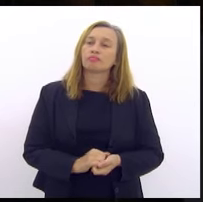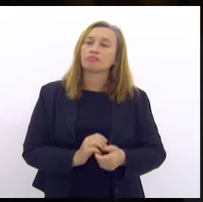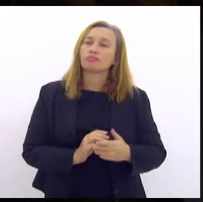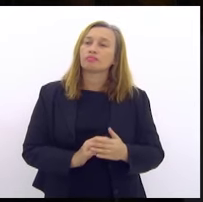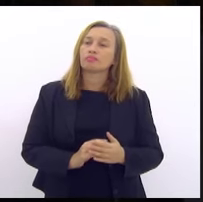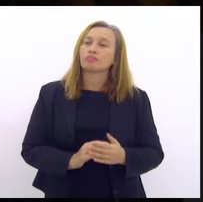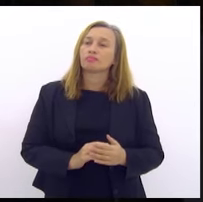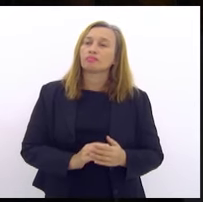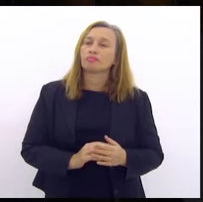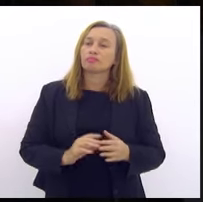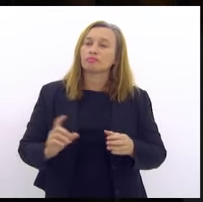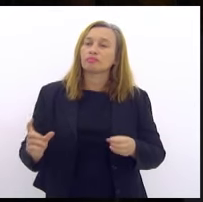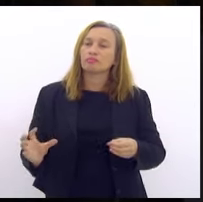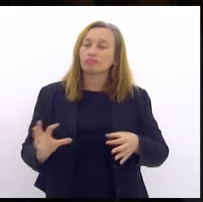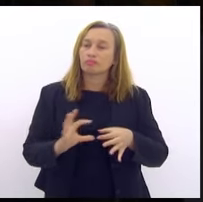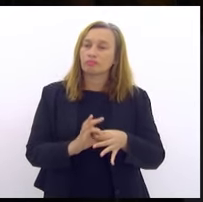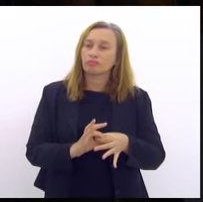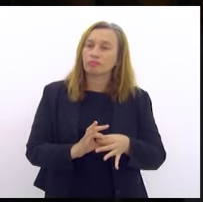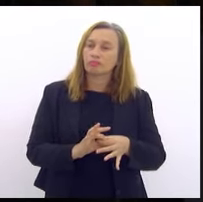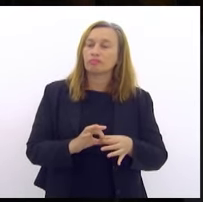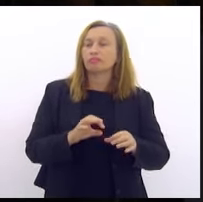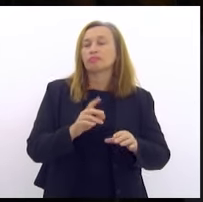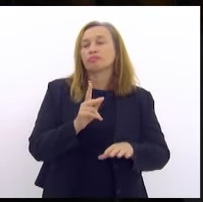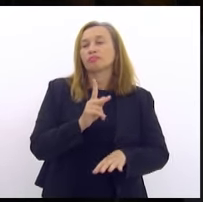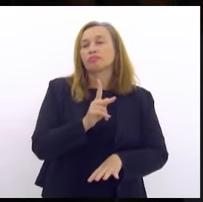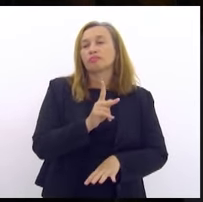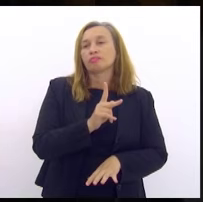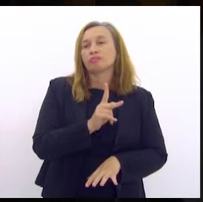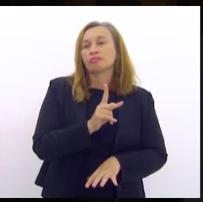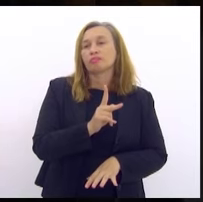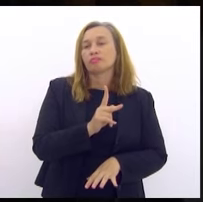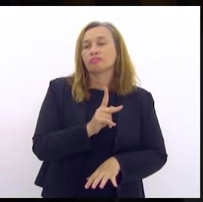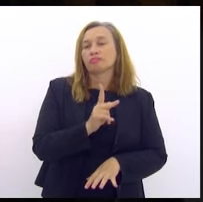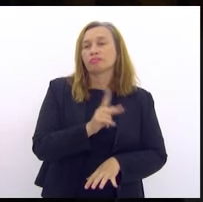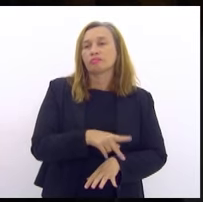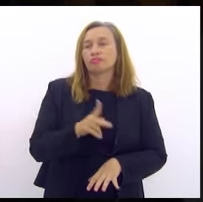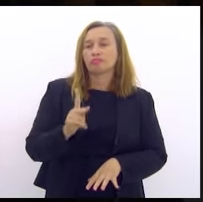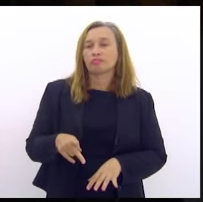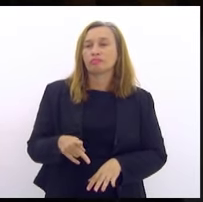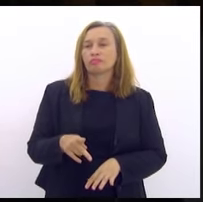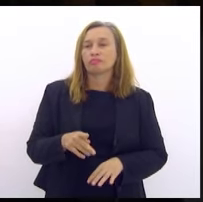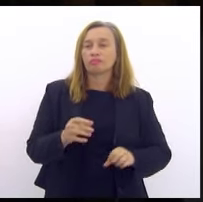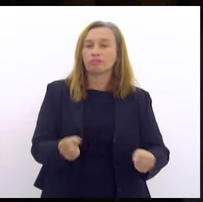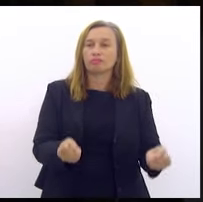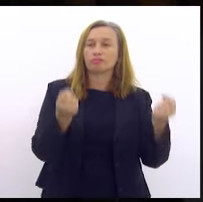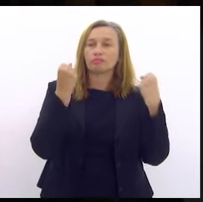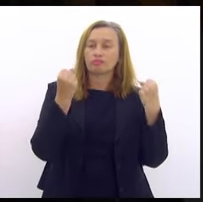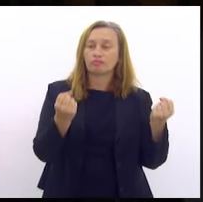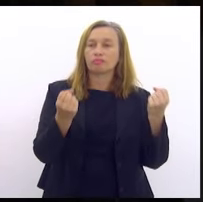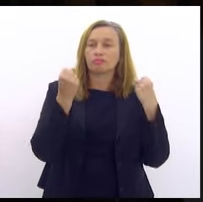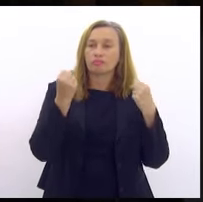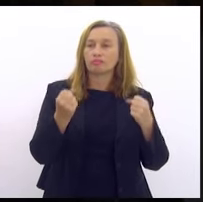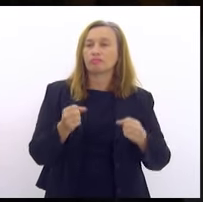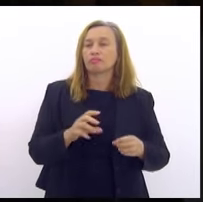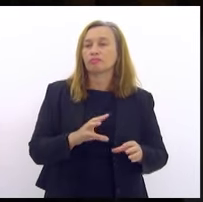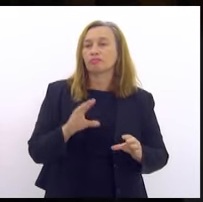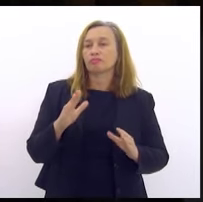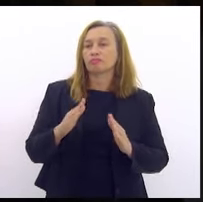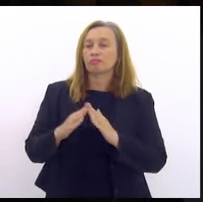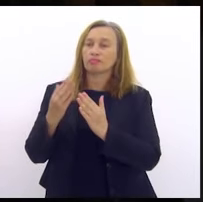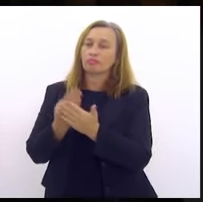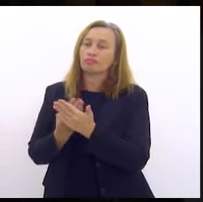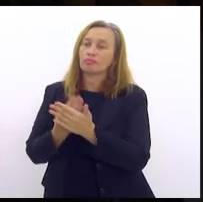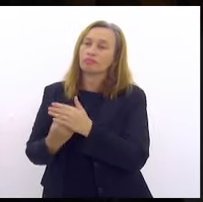educação da antiga FAEP para a FAETEC. A FAETEC foi uma fundação de apoio à escola pública,